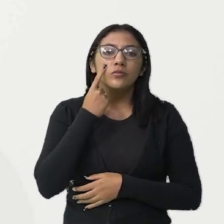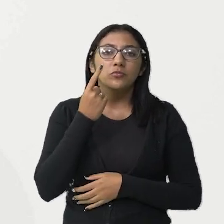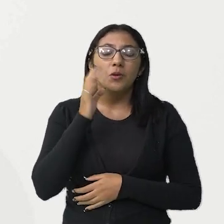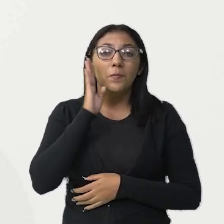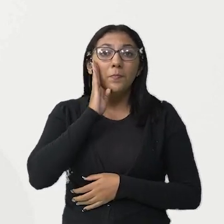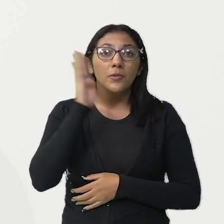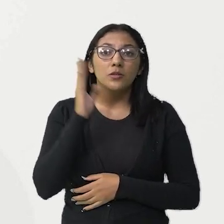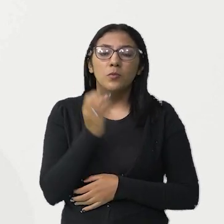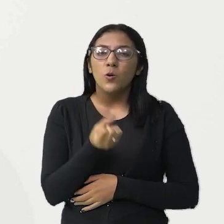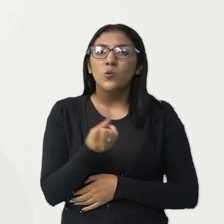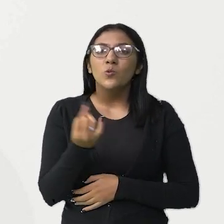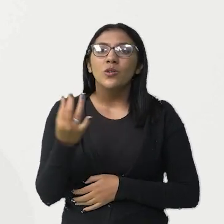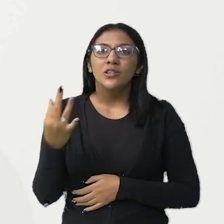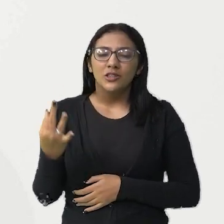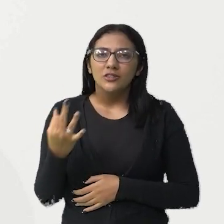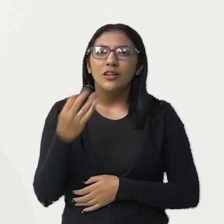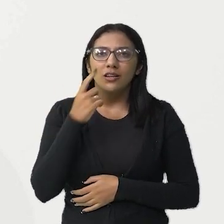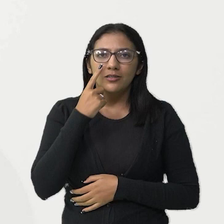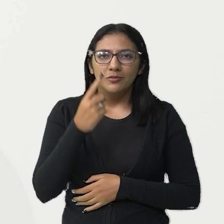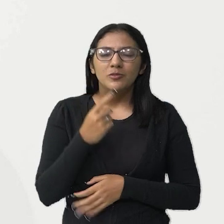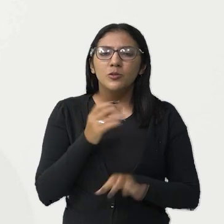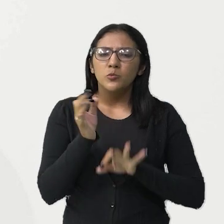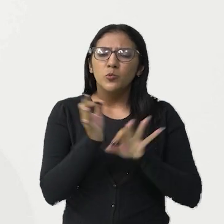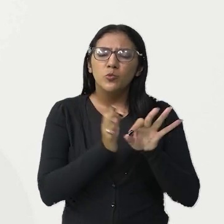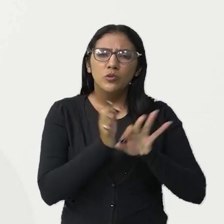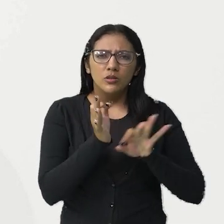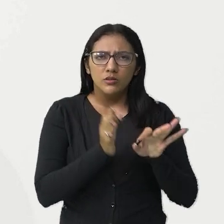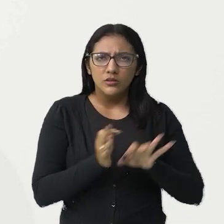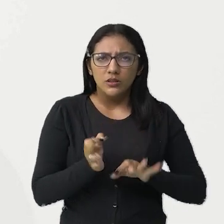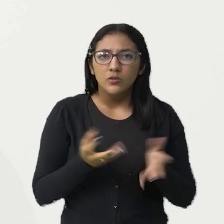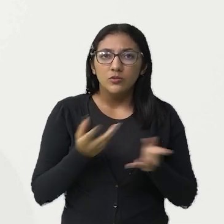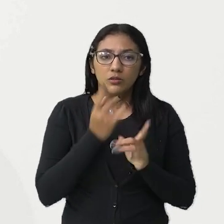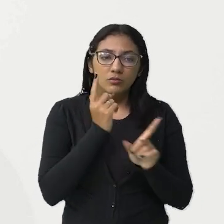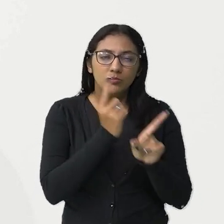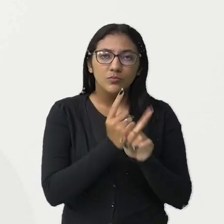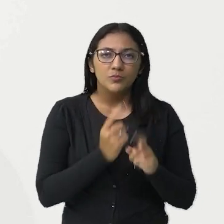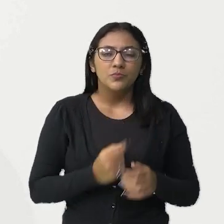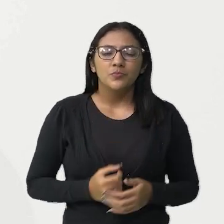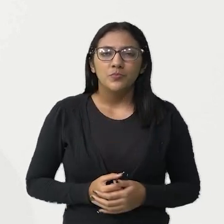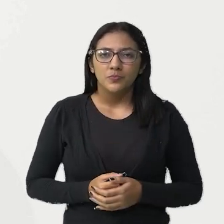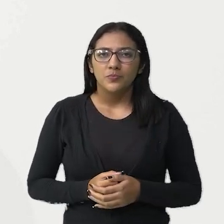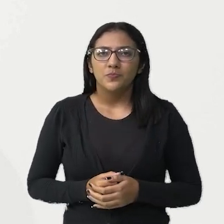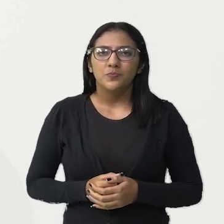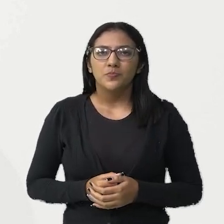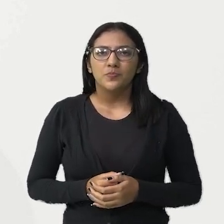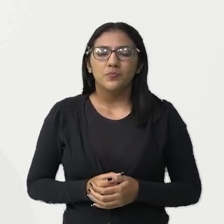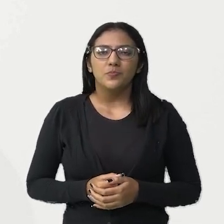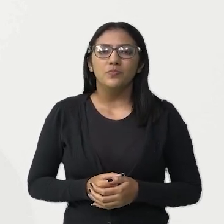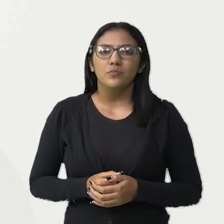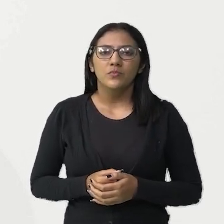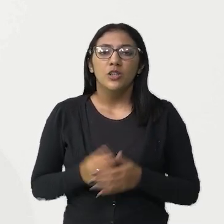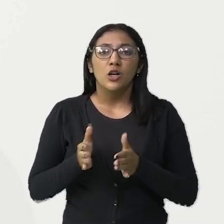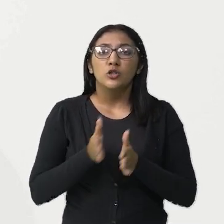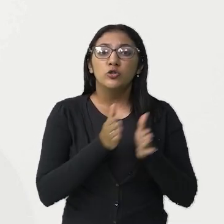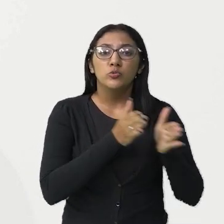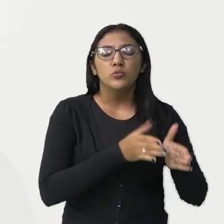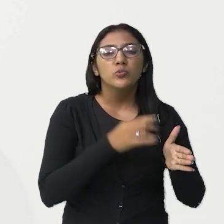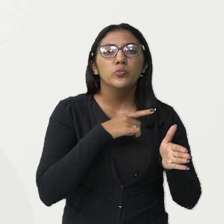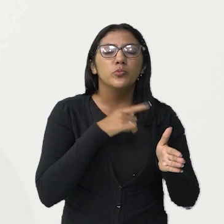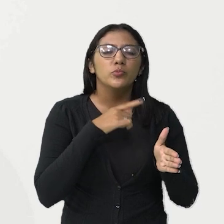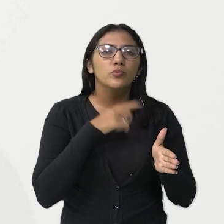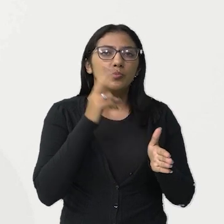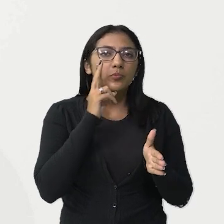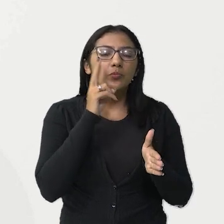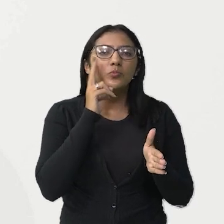nossas grandezas dentre esse problema aí que nós estamos tentando resolver, né? Então, de um lado, nós temos